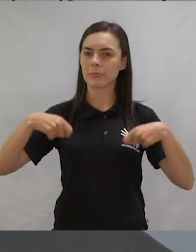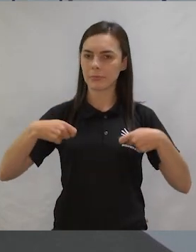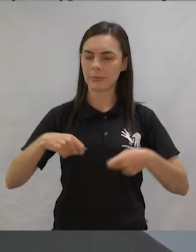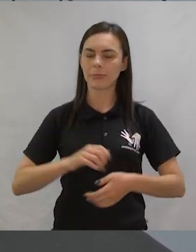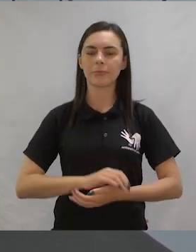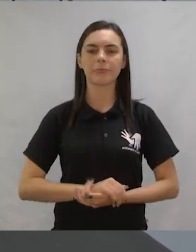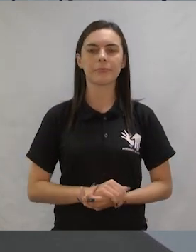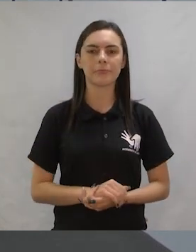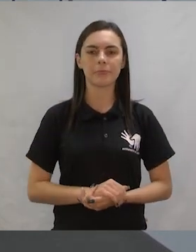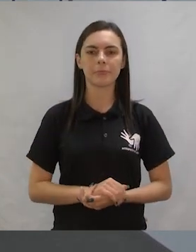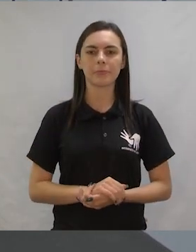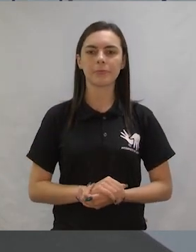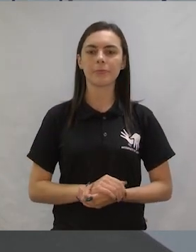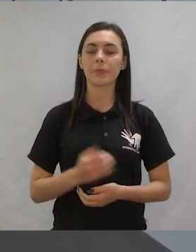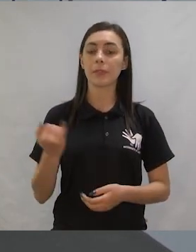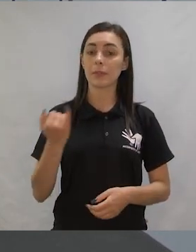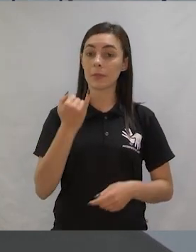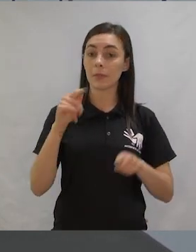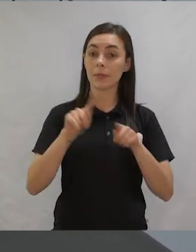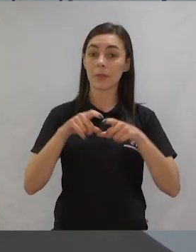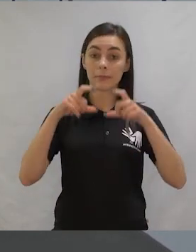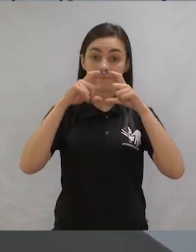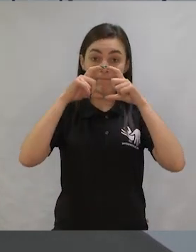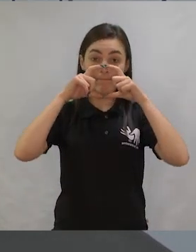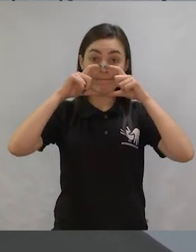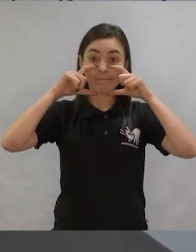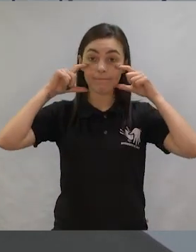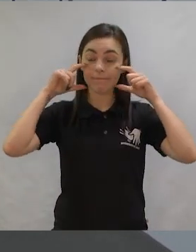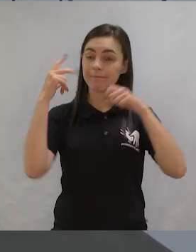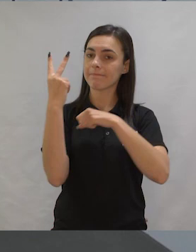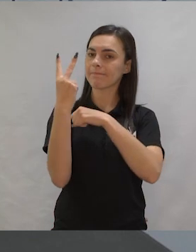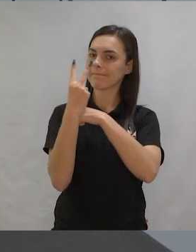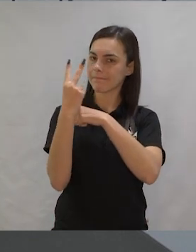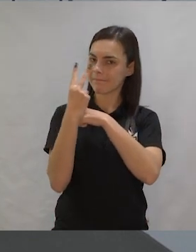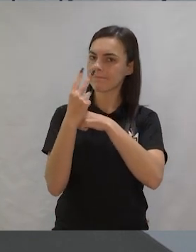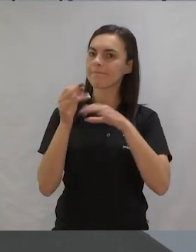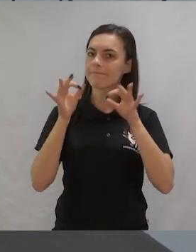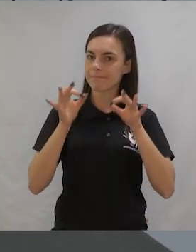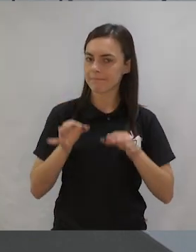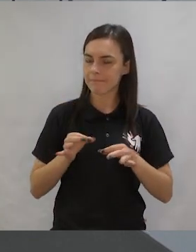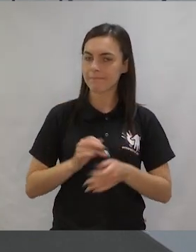Vou colocar cobrindo o nariz, a boca bem